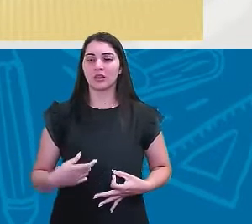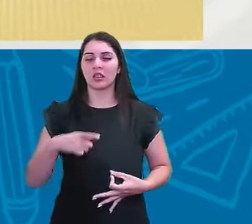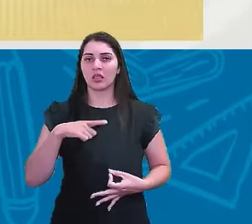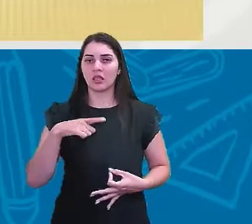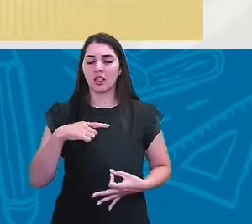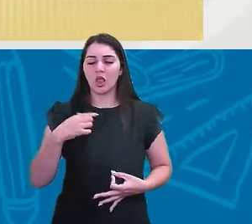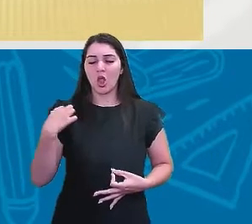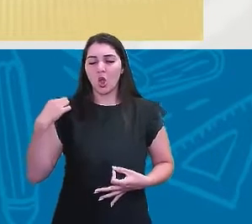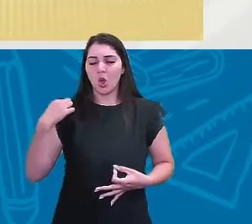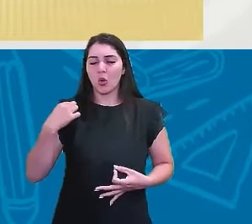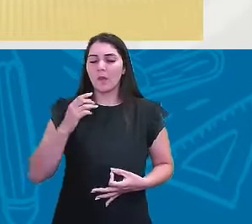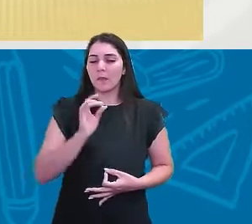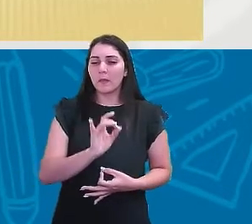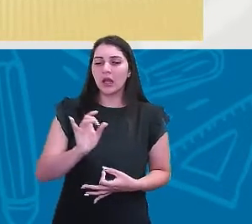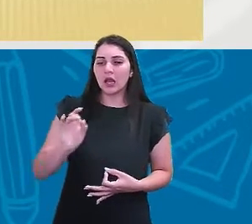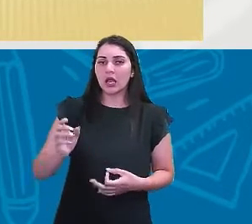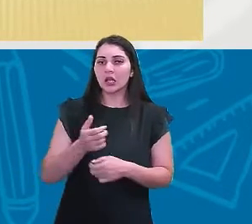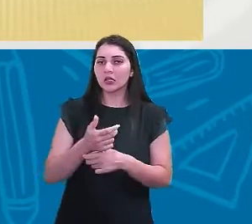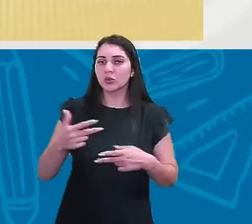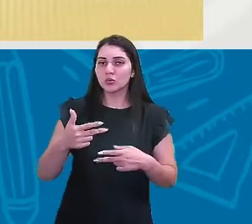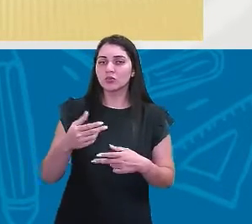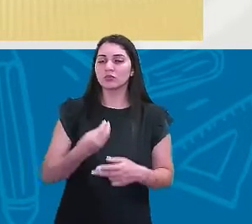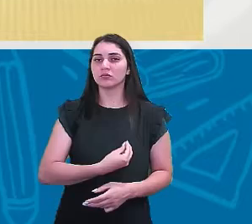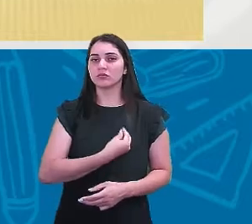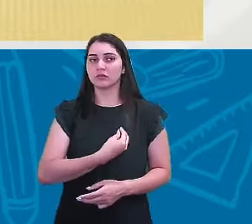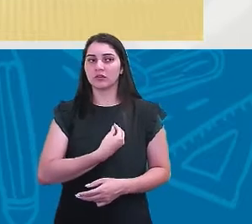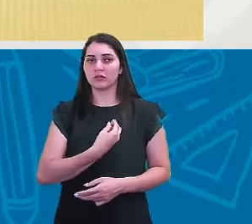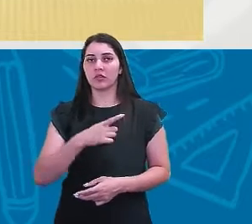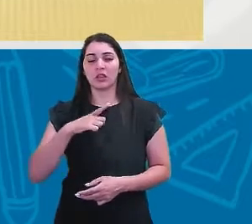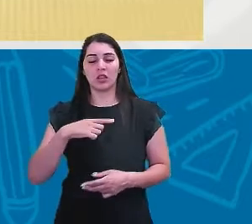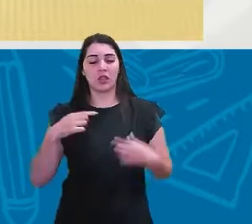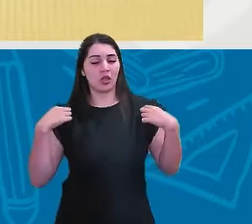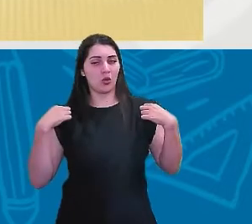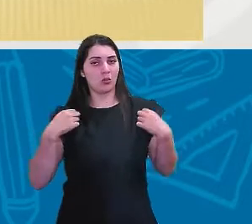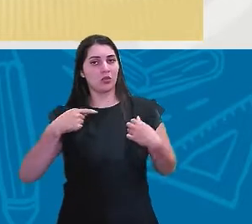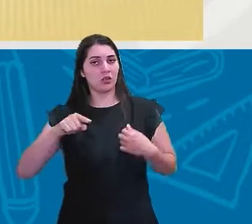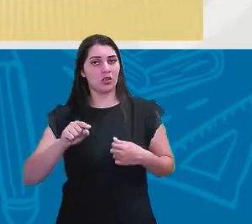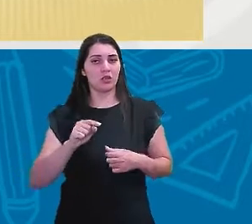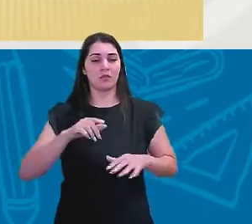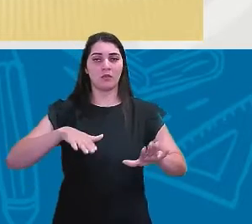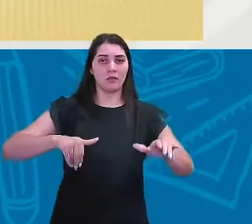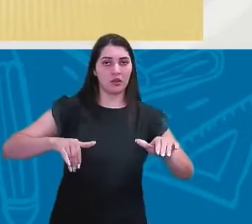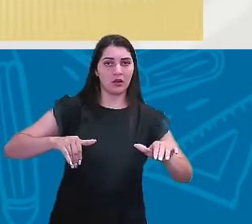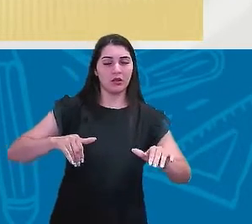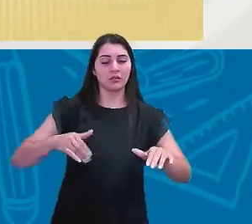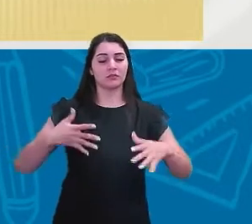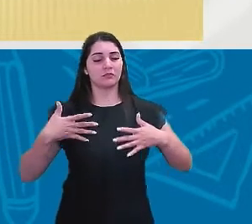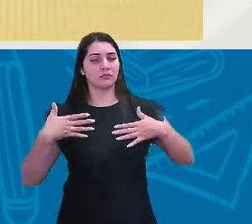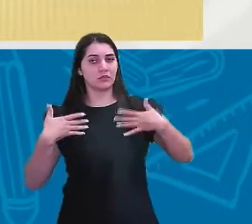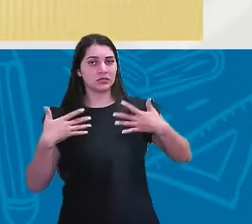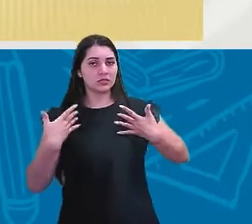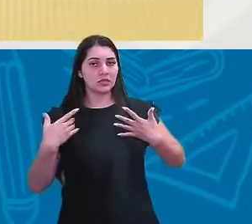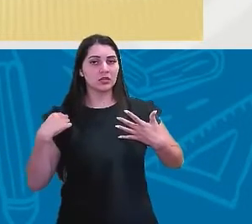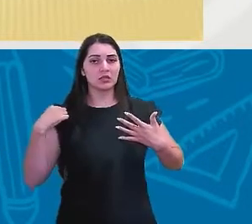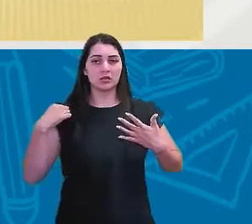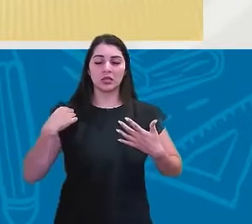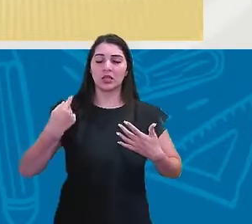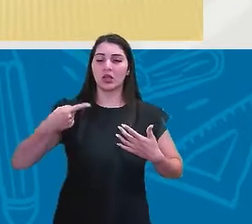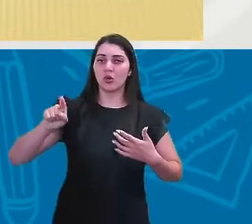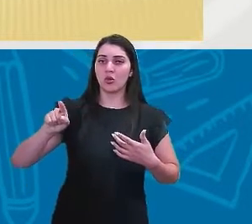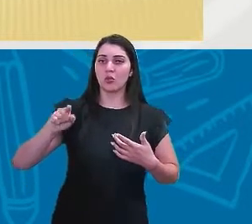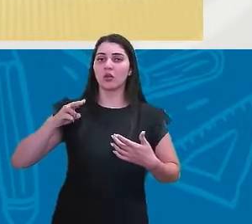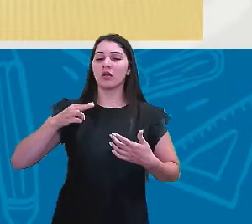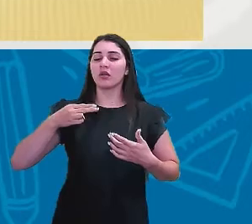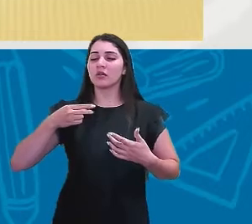para cada coisa na vida. Existe a roupa que você vai para a praia, existe a roupa que você vai passear, e existe a roupa que você vai